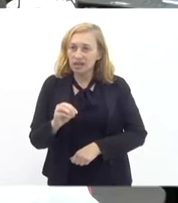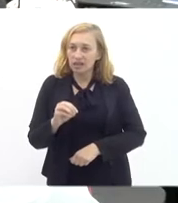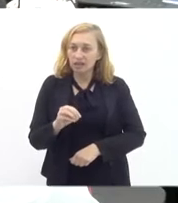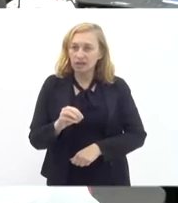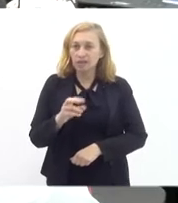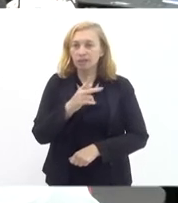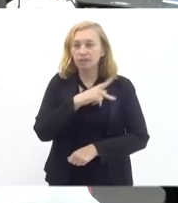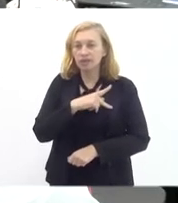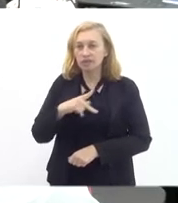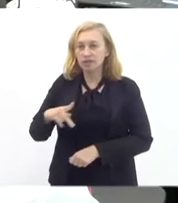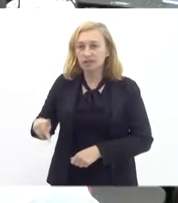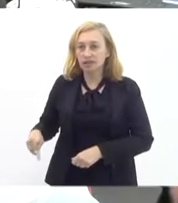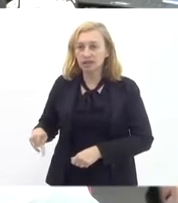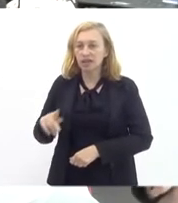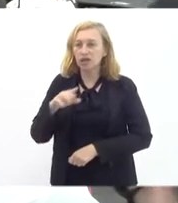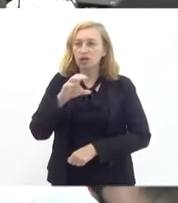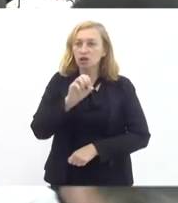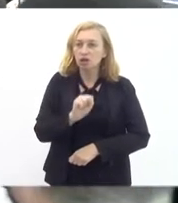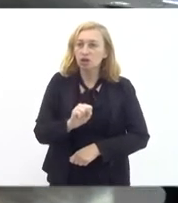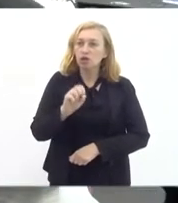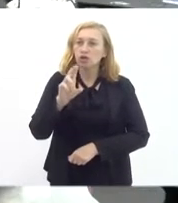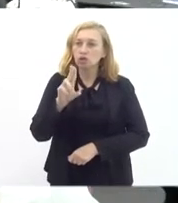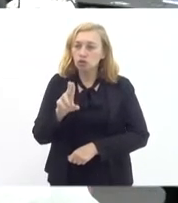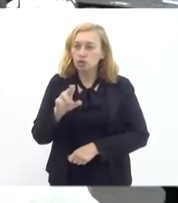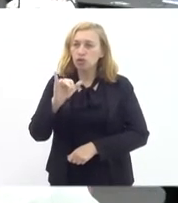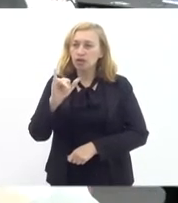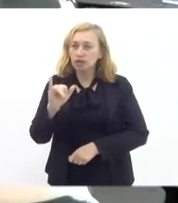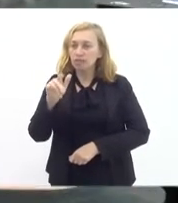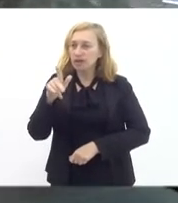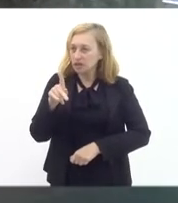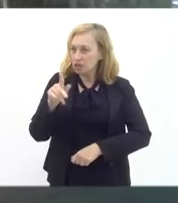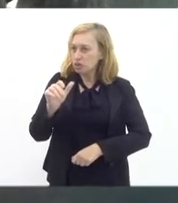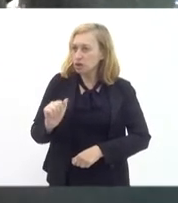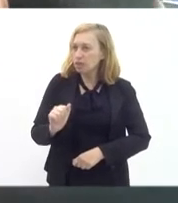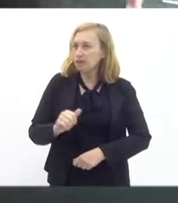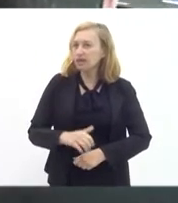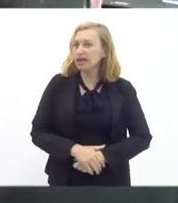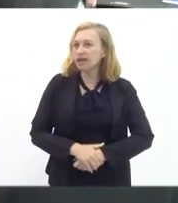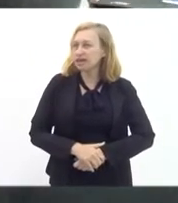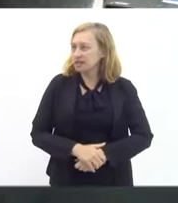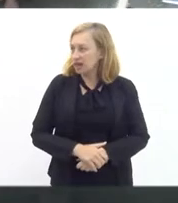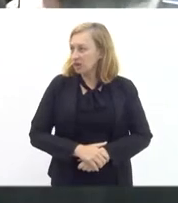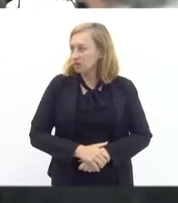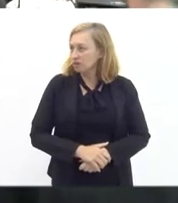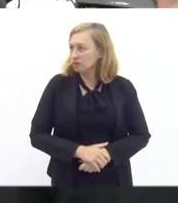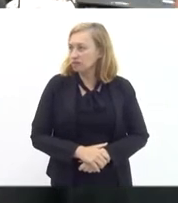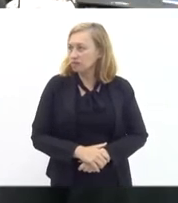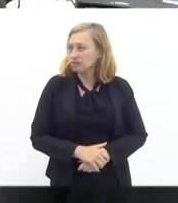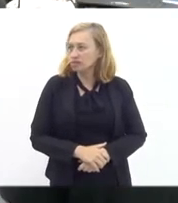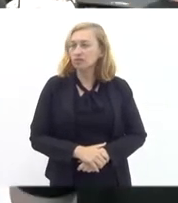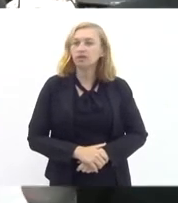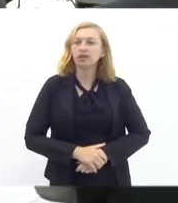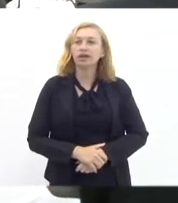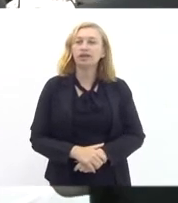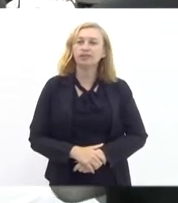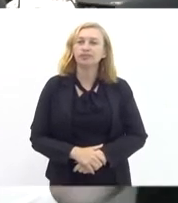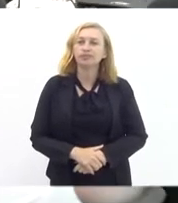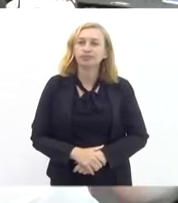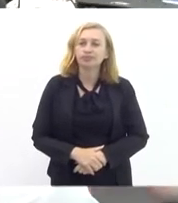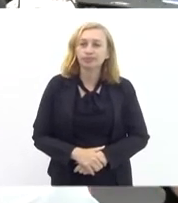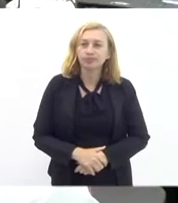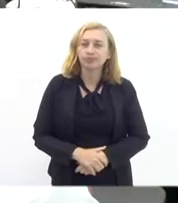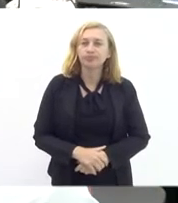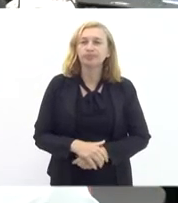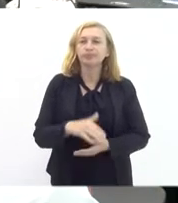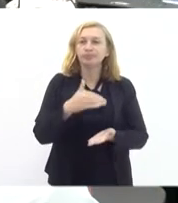SUIPA, esse importante órgão que tenho certeza que precisa cada dia mais, como o nosso presidente,